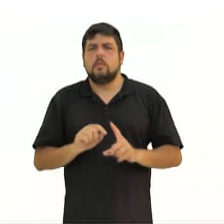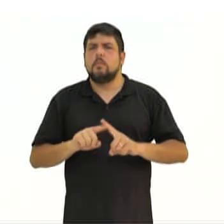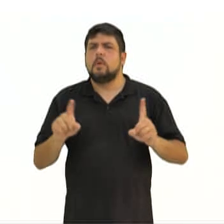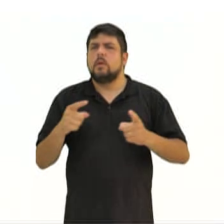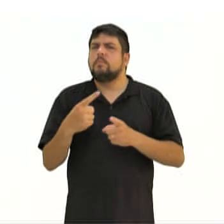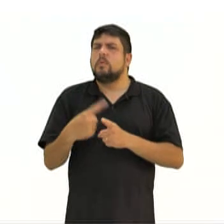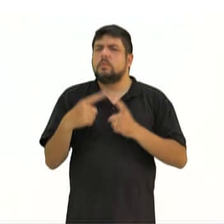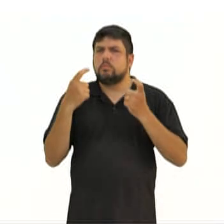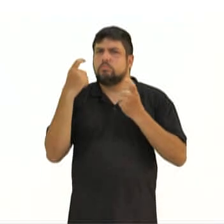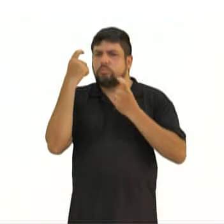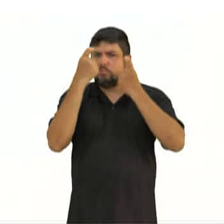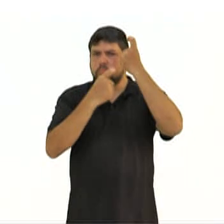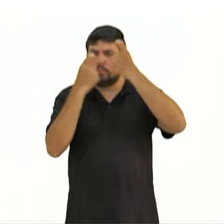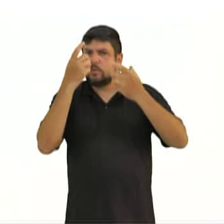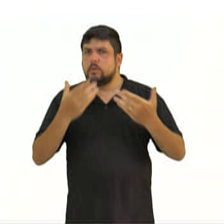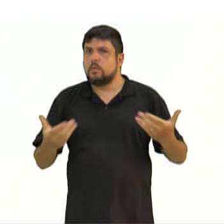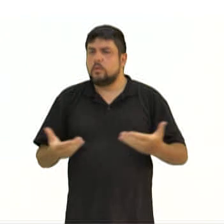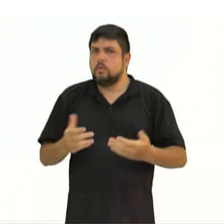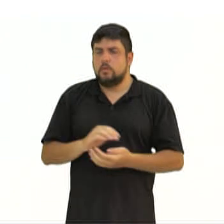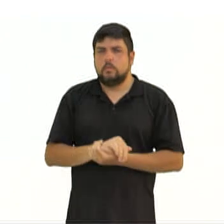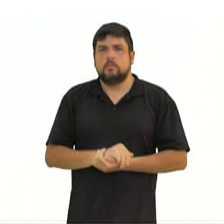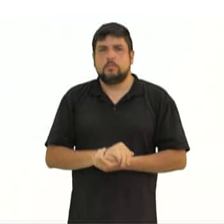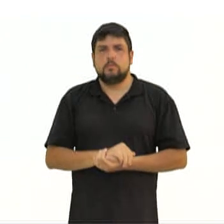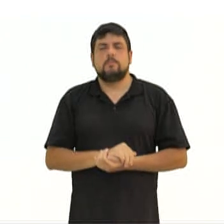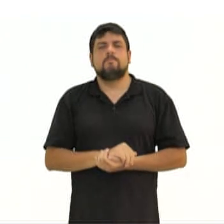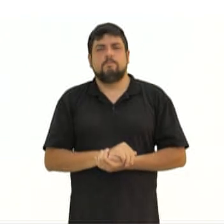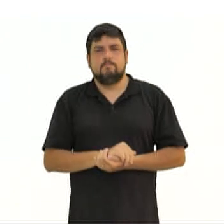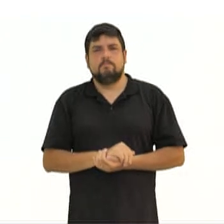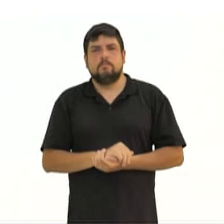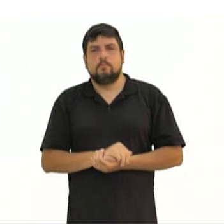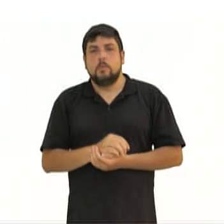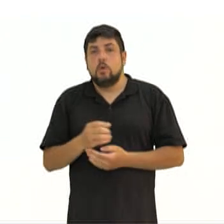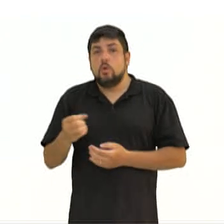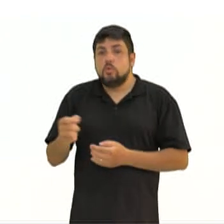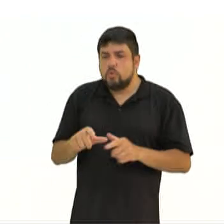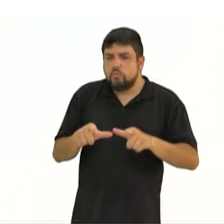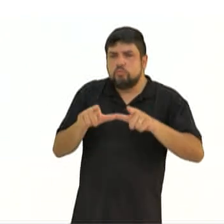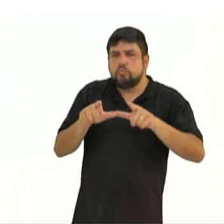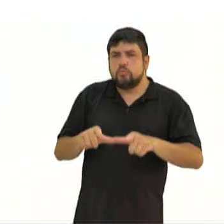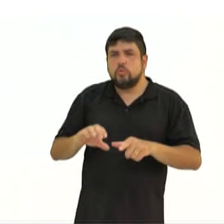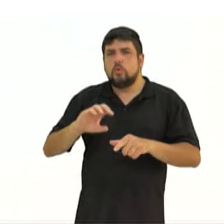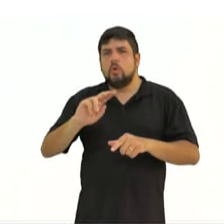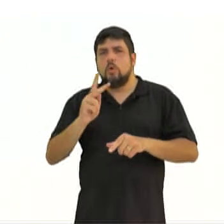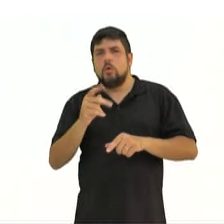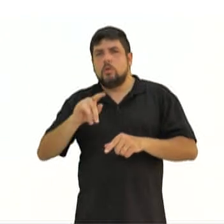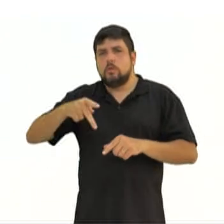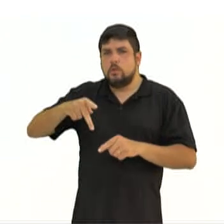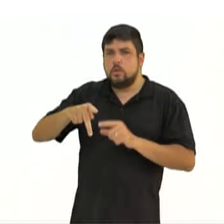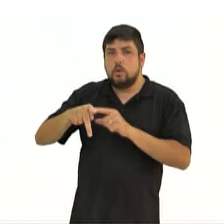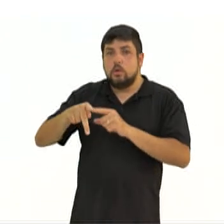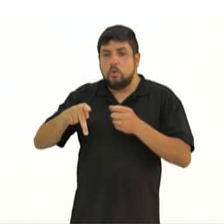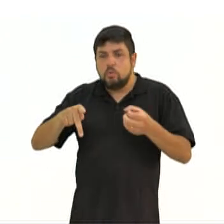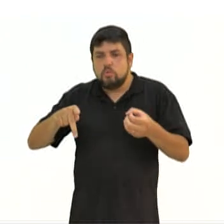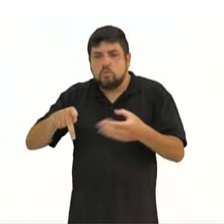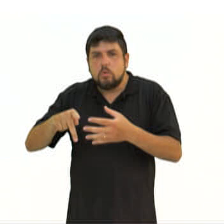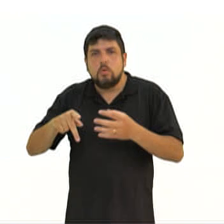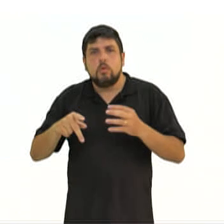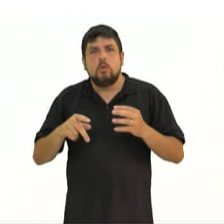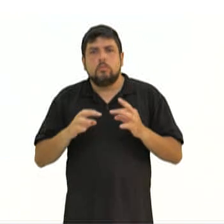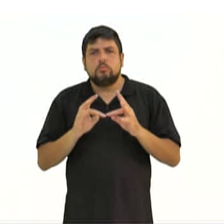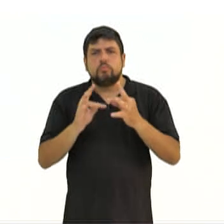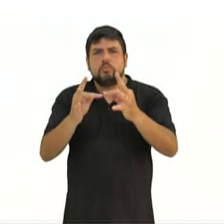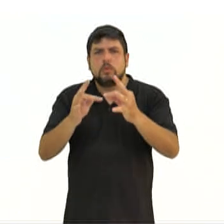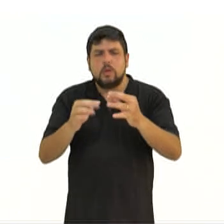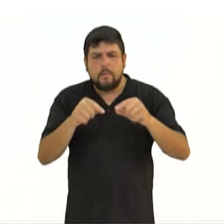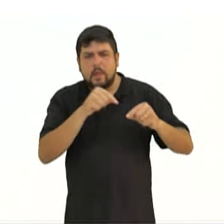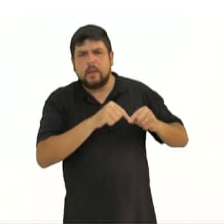lixo eletrônico no momento de agora? Cada novo chip produzido torna o anterior obsoleto. Então hoje a tecnologia está tão avançada